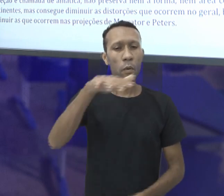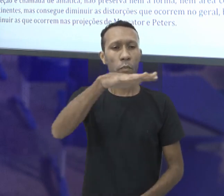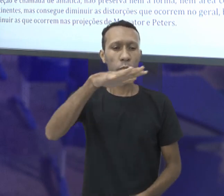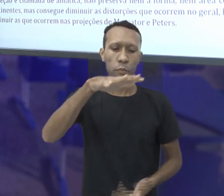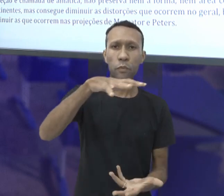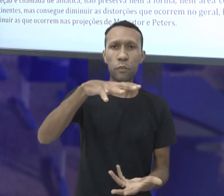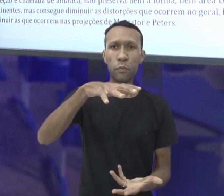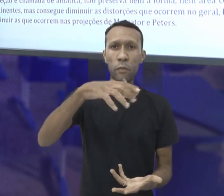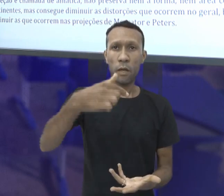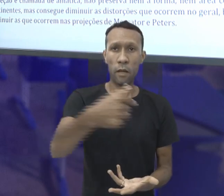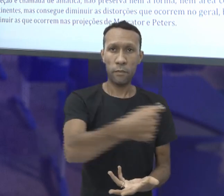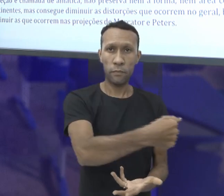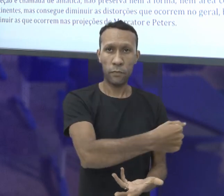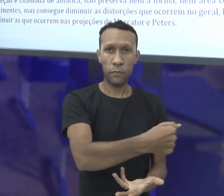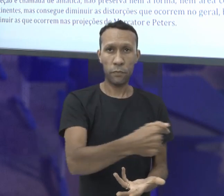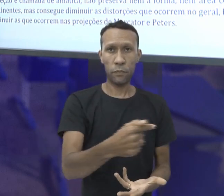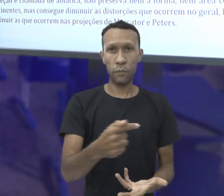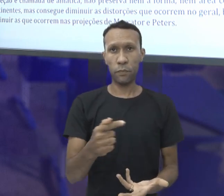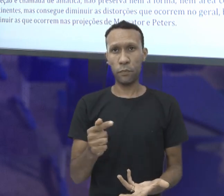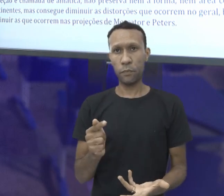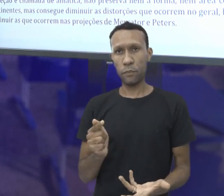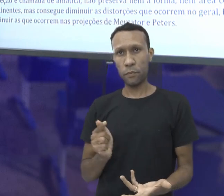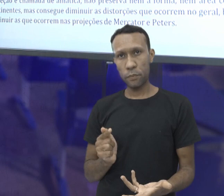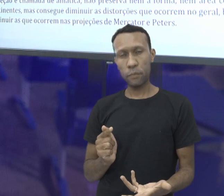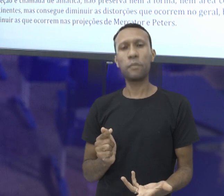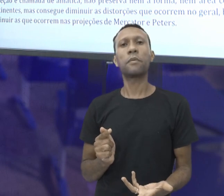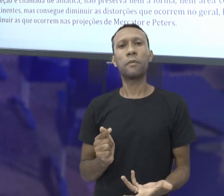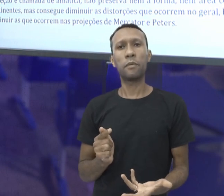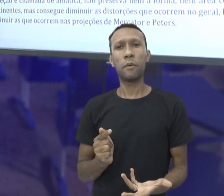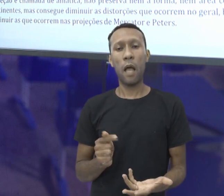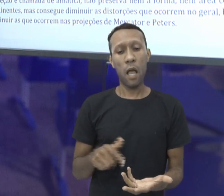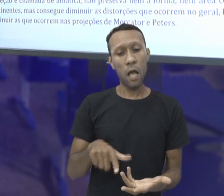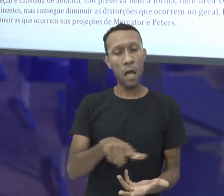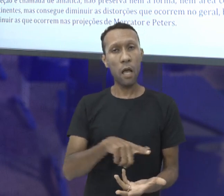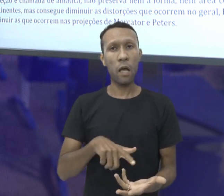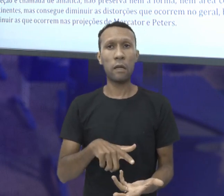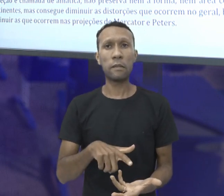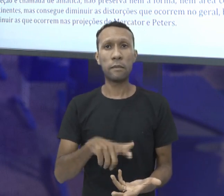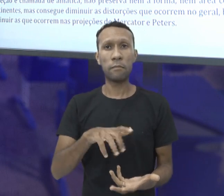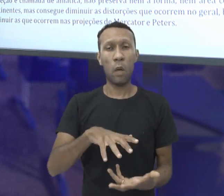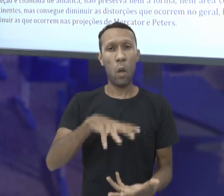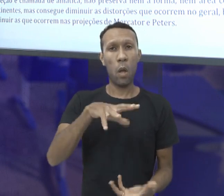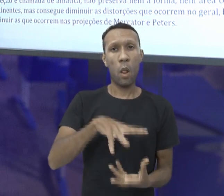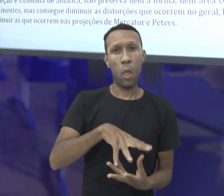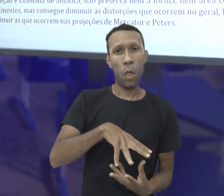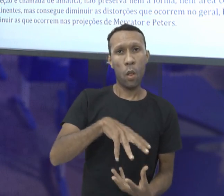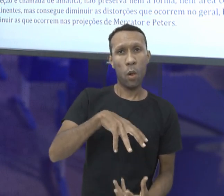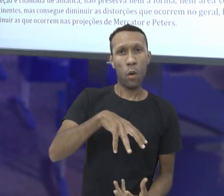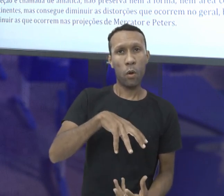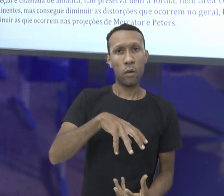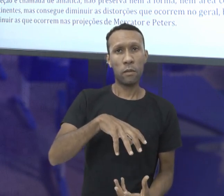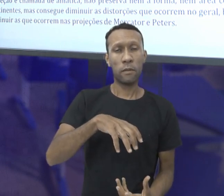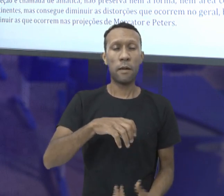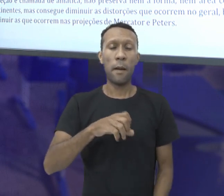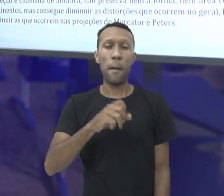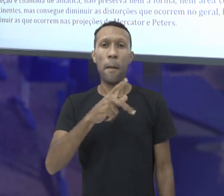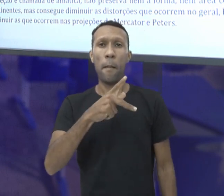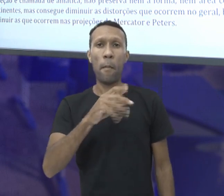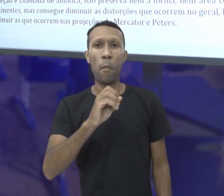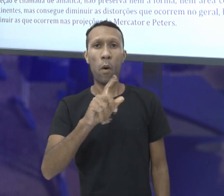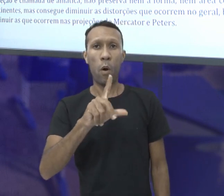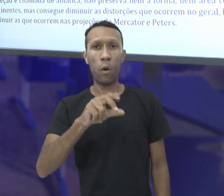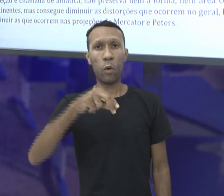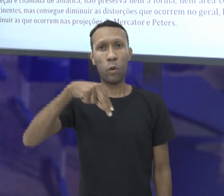mais próximos da linha do Equador são mais alongados, enquanto a de Mercator, os polos são mais alongados, Polo Norte e Polo